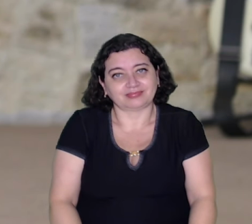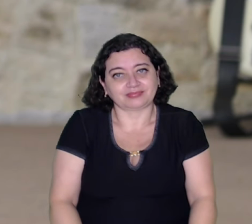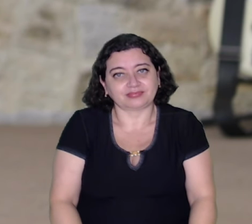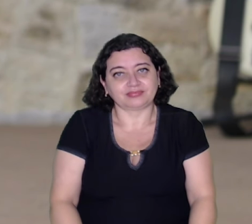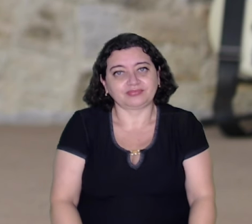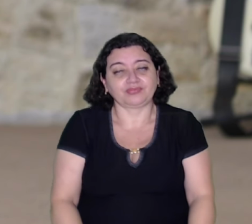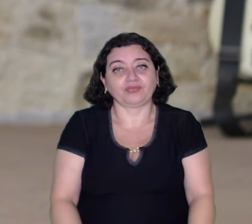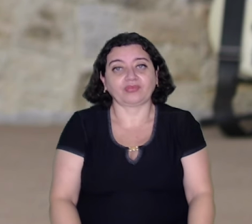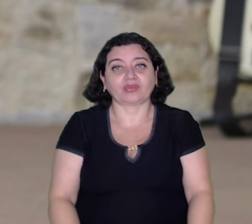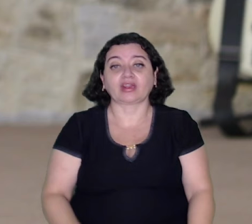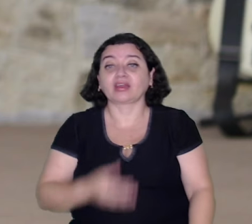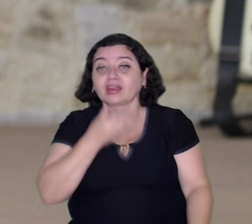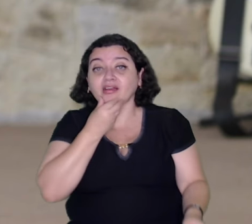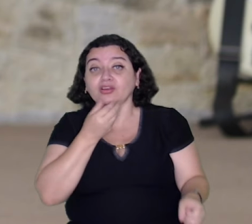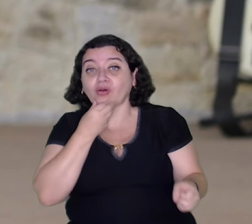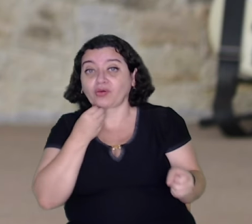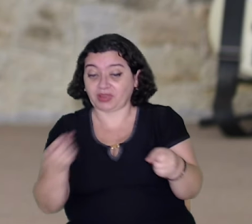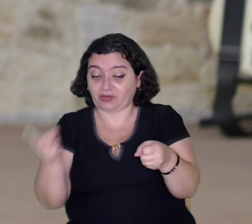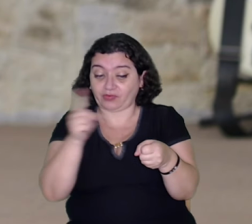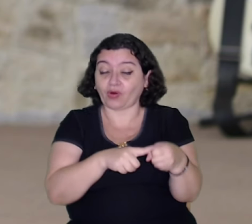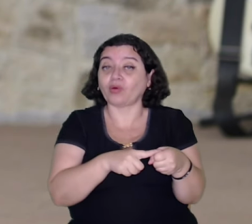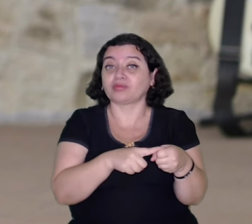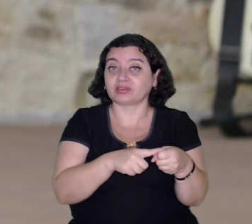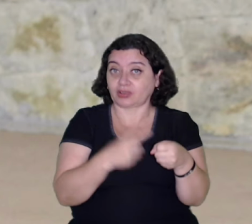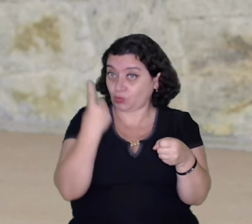Porque quando aquele homem volta,